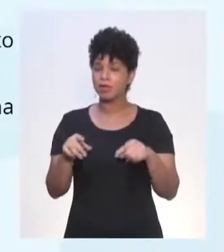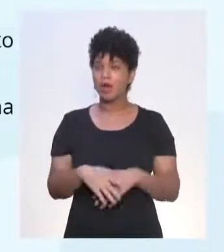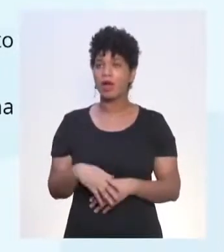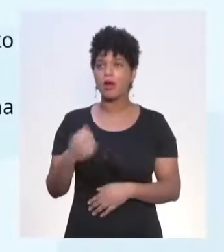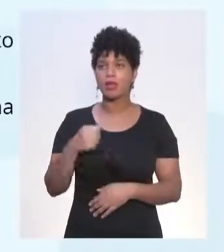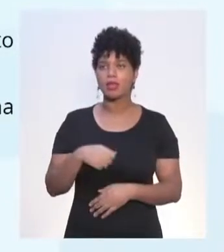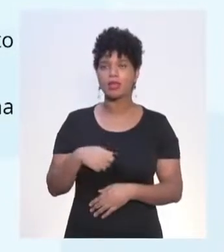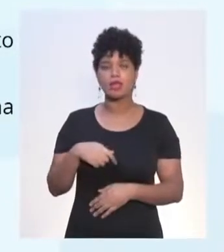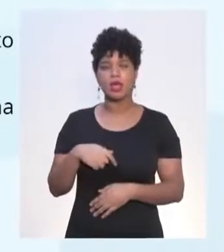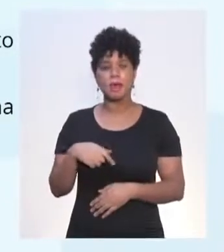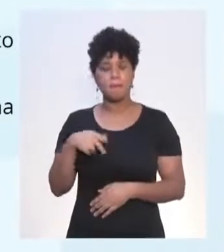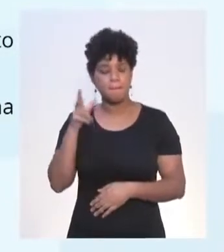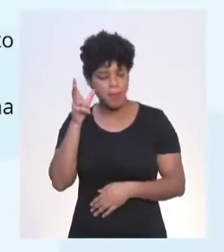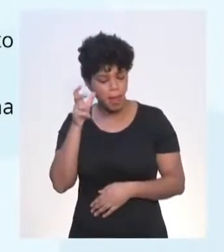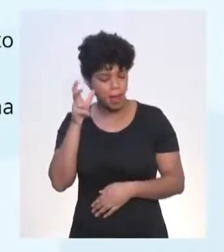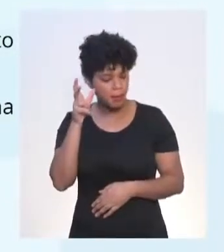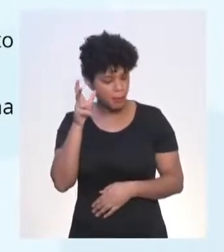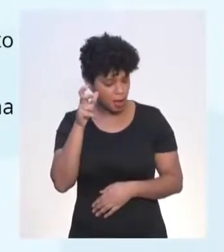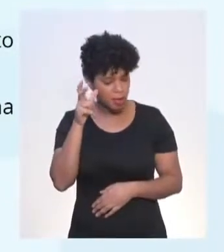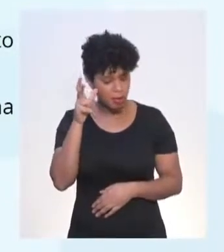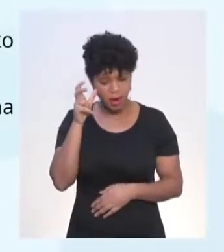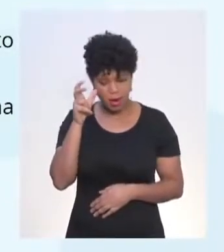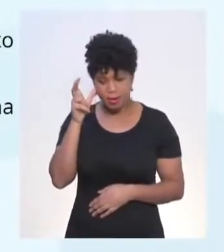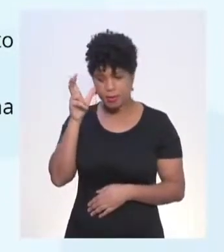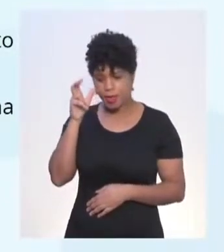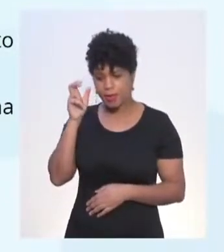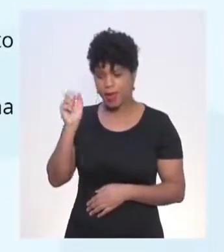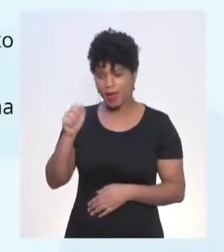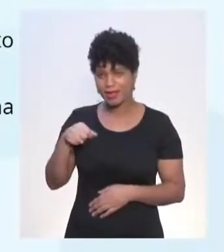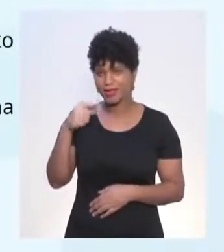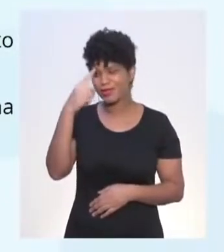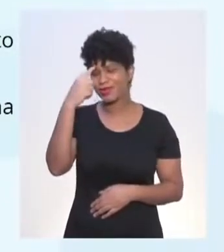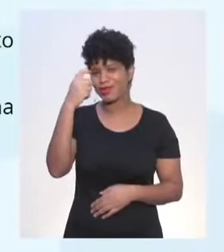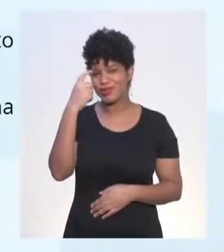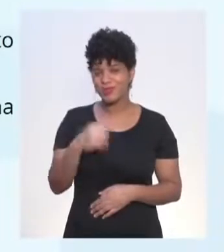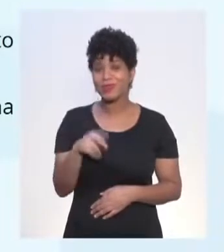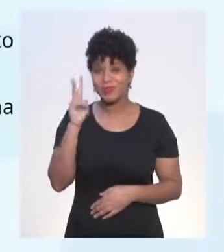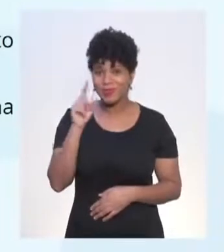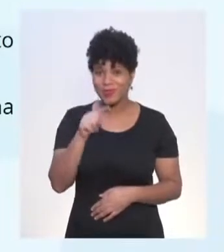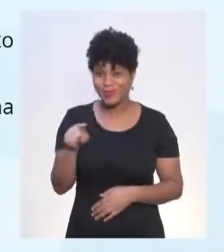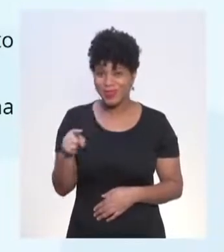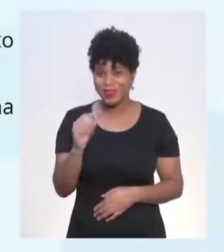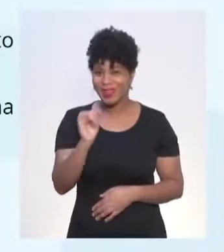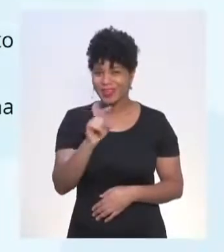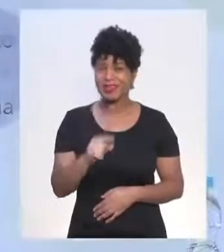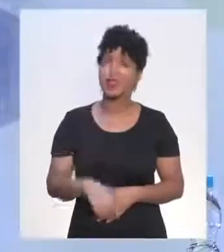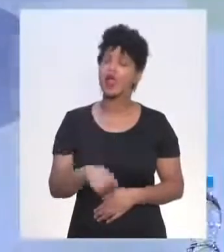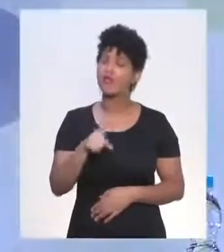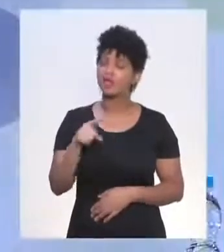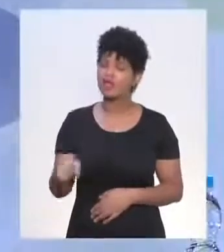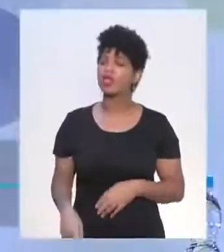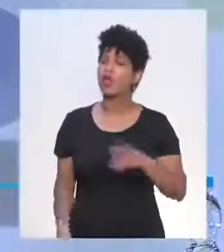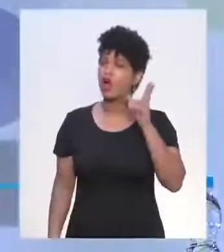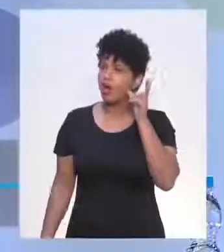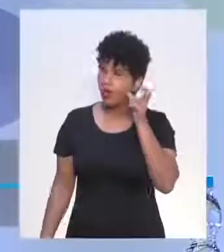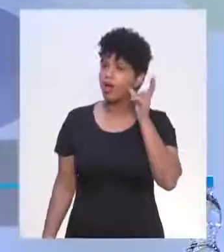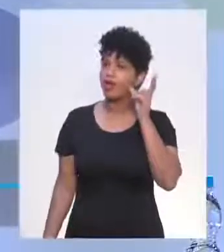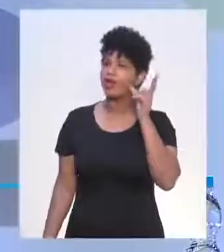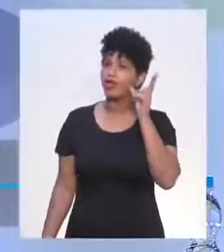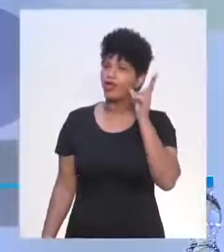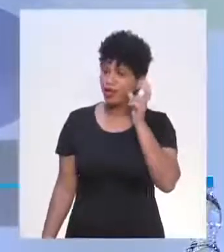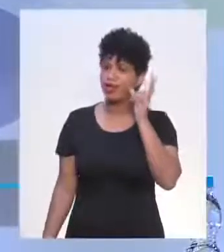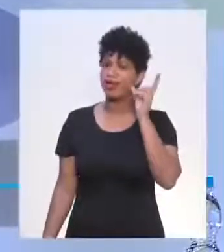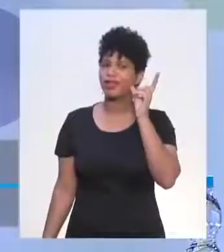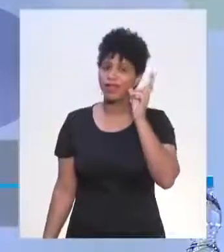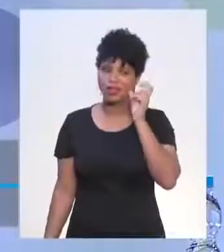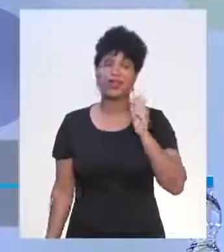é nascer treinando diariamente para uma audição atenta e criativa lembra que eu sempre brinco com vocês tudo olha ouvido ouvido vai para